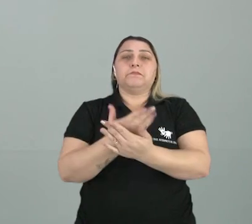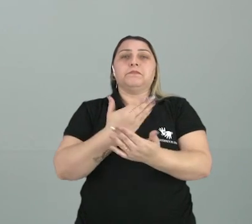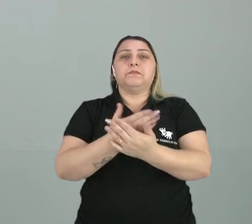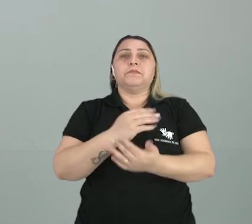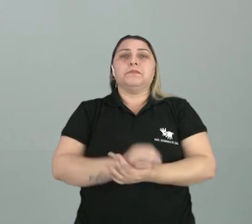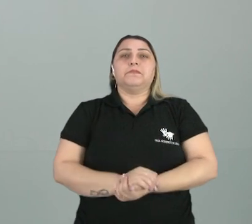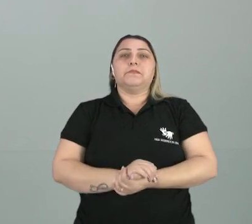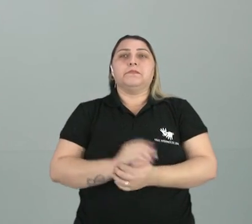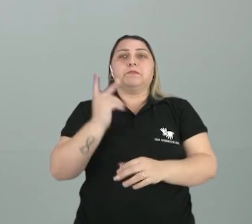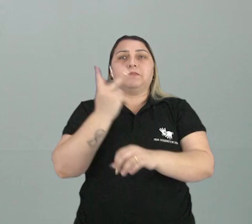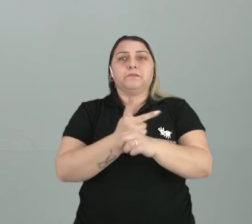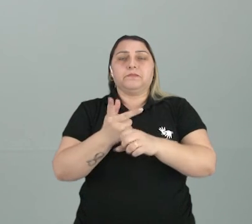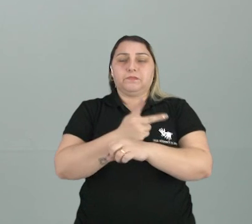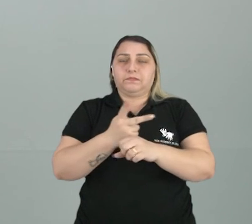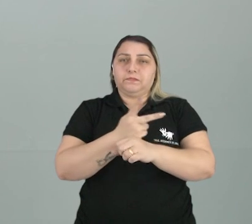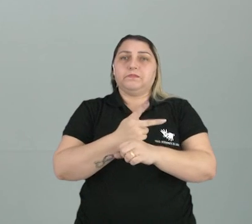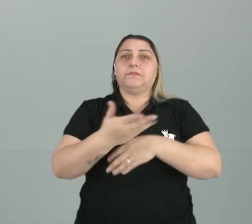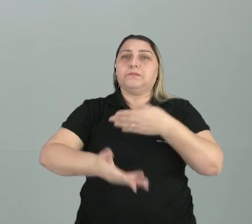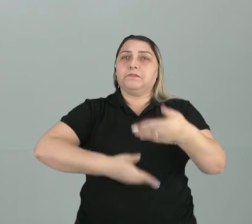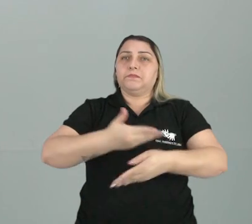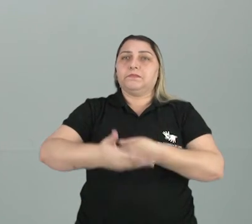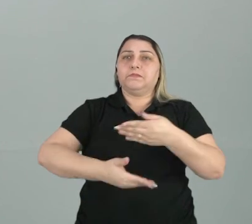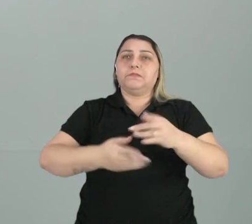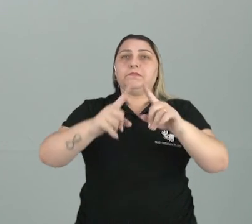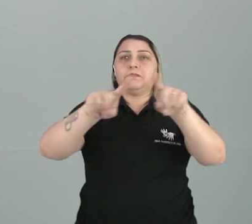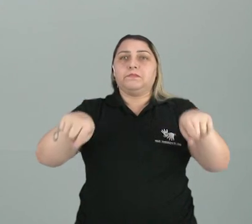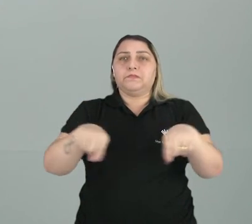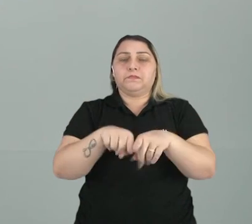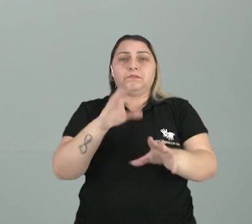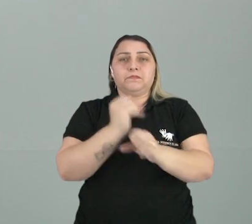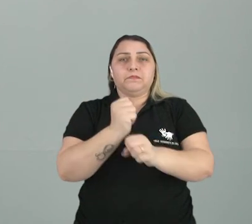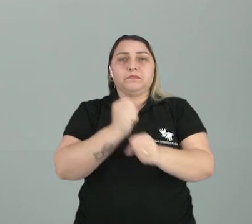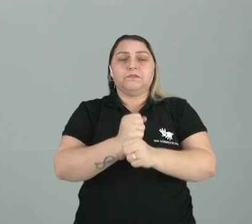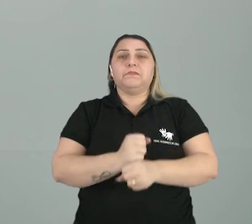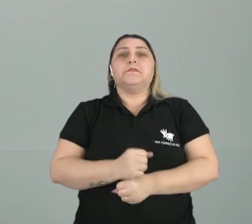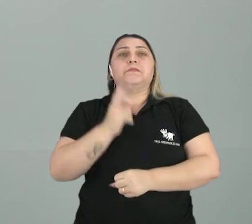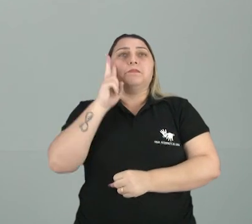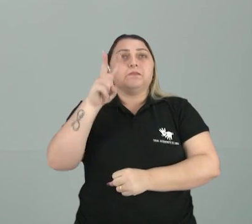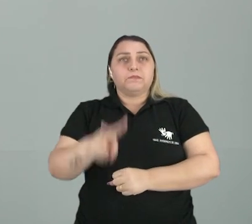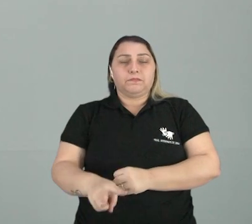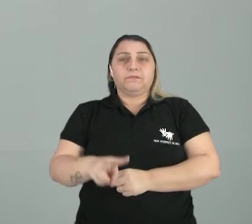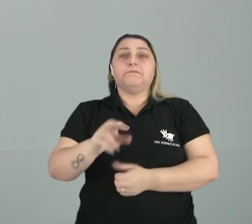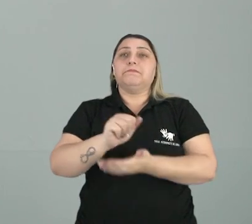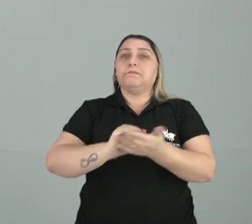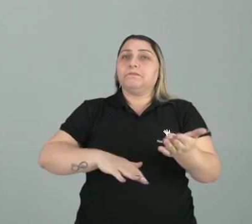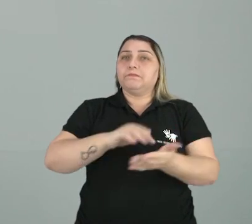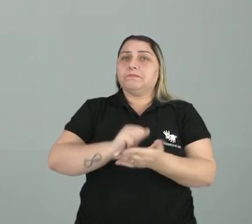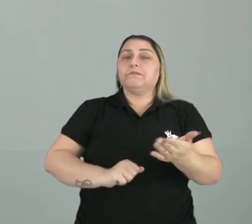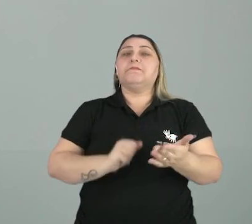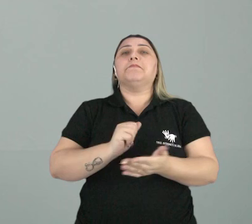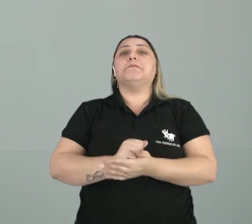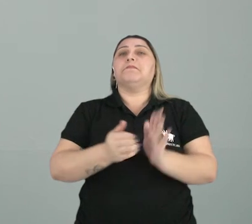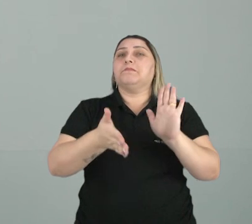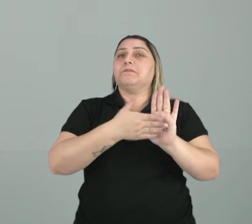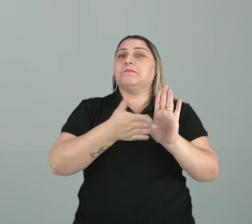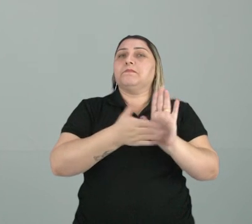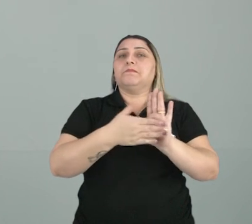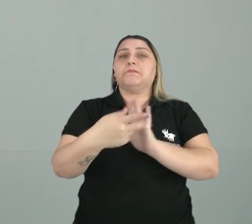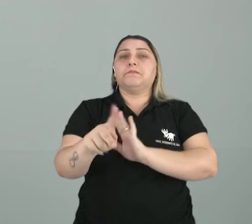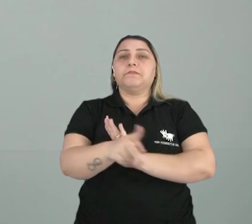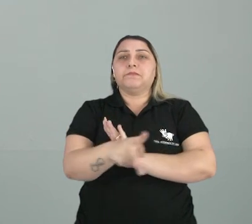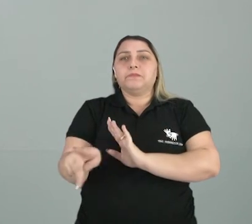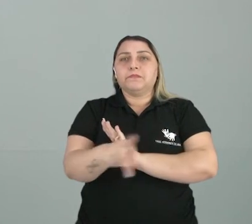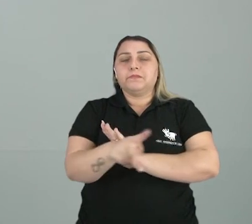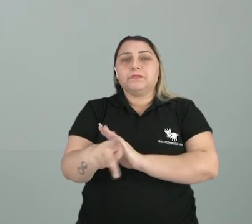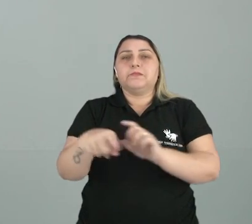estudos, procurando aplicar a relação fundamental da trigonometria e recorrer aos exercícios que são propostos pelo seu